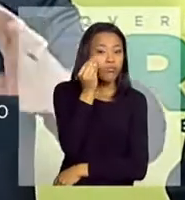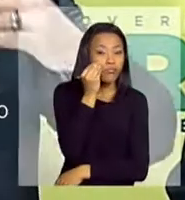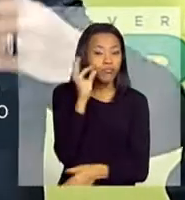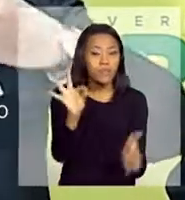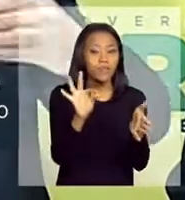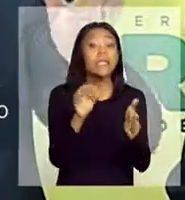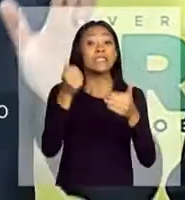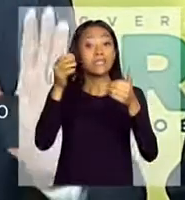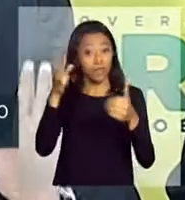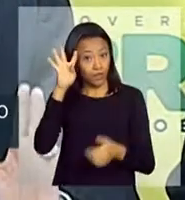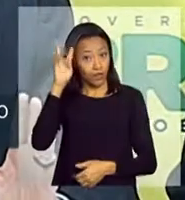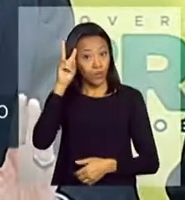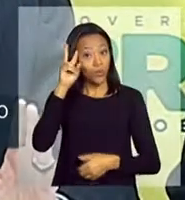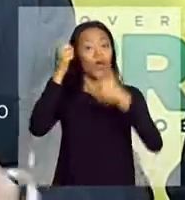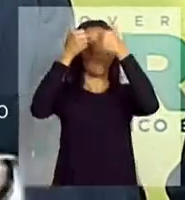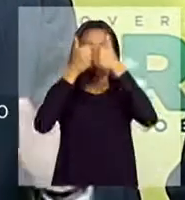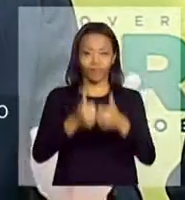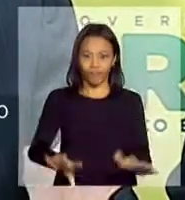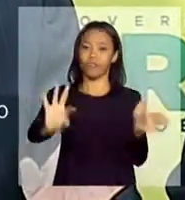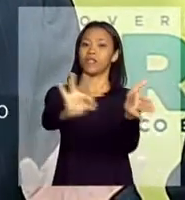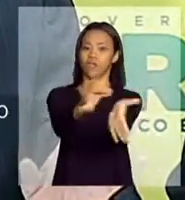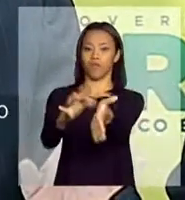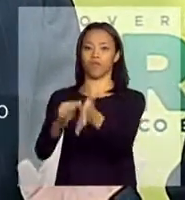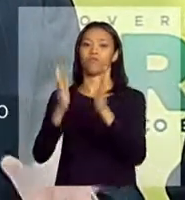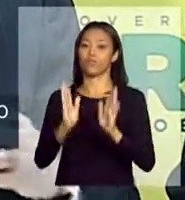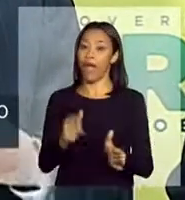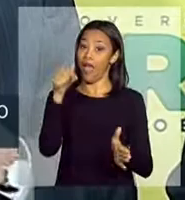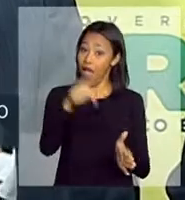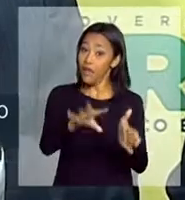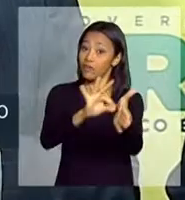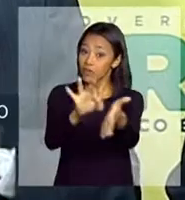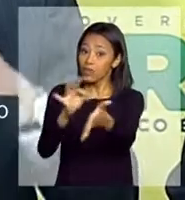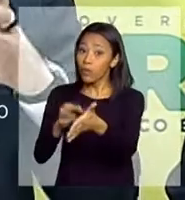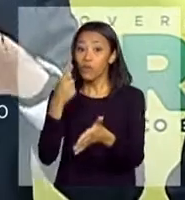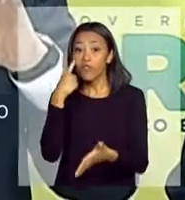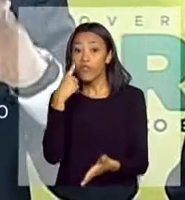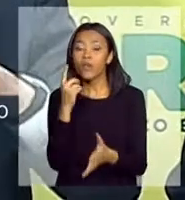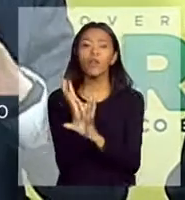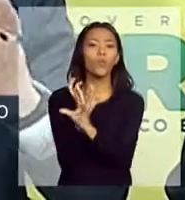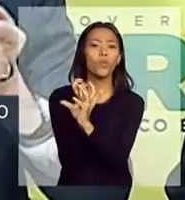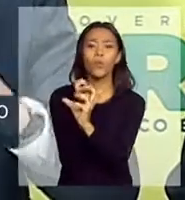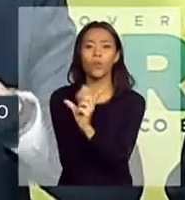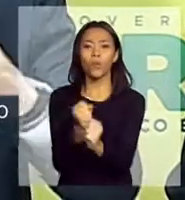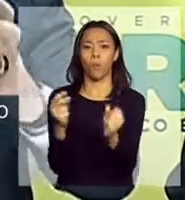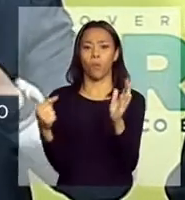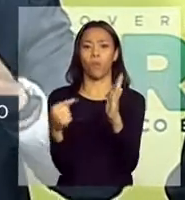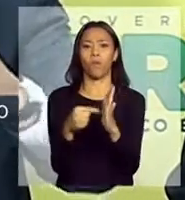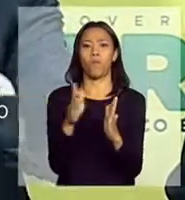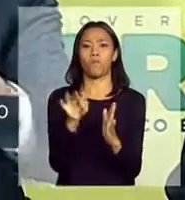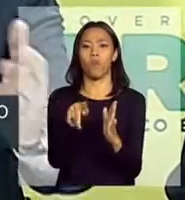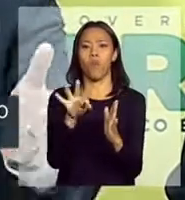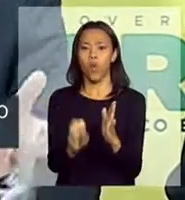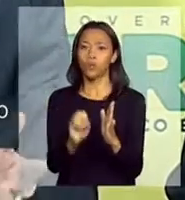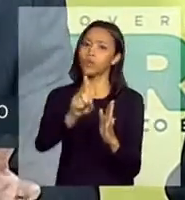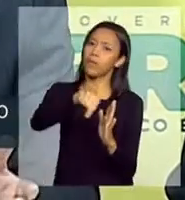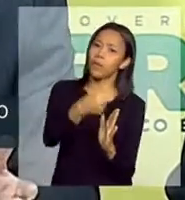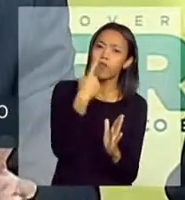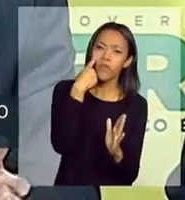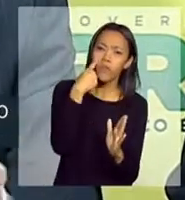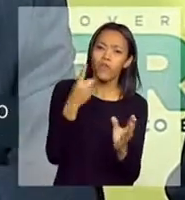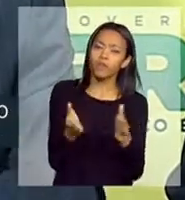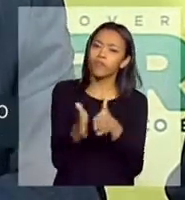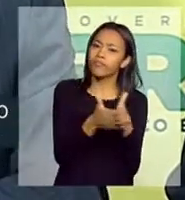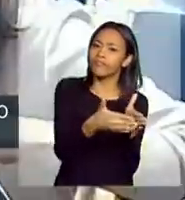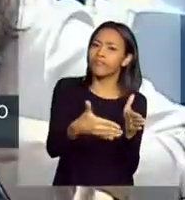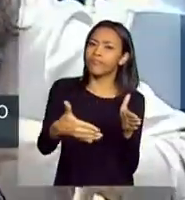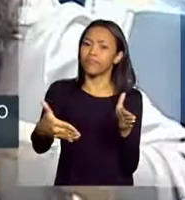segunda-feira eles começa a fazer a matrícula efetiva vale a matrícula Então vou pegar a pontuação dele vão entrar nos cursos aí eles vão monitorando até concluir o